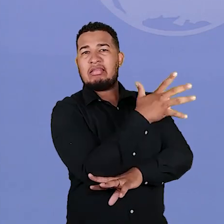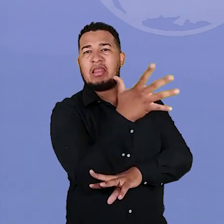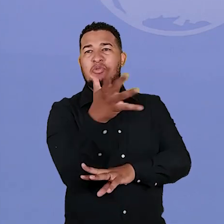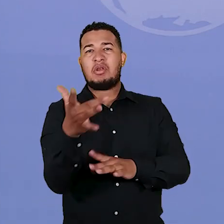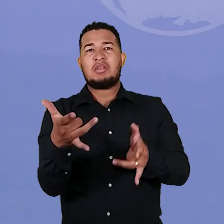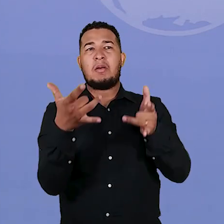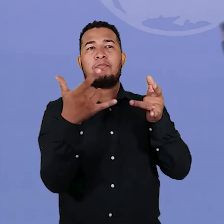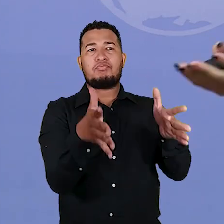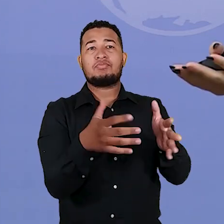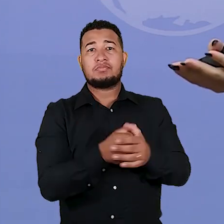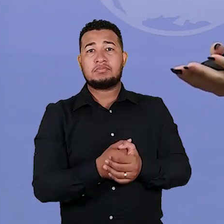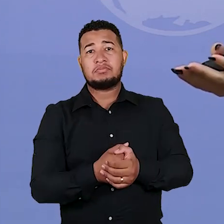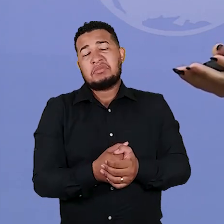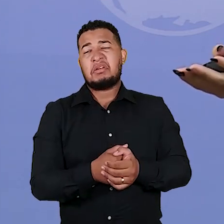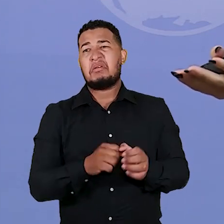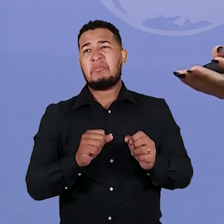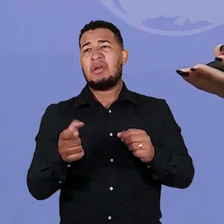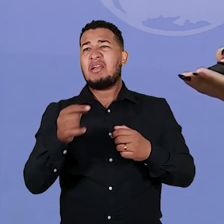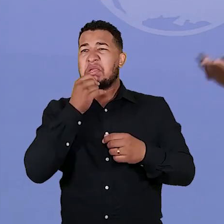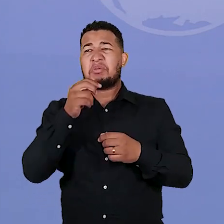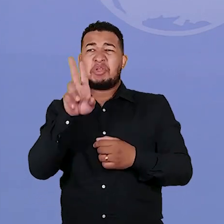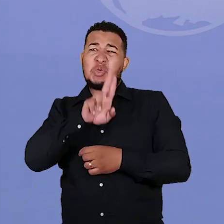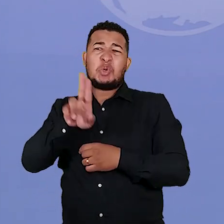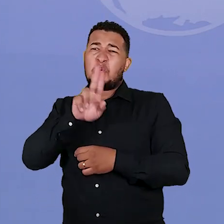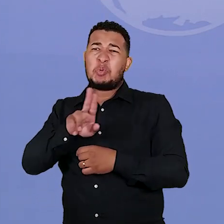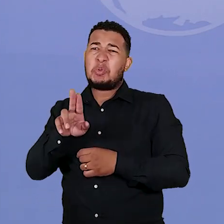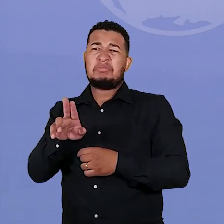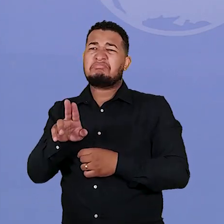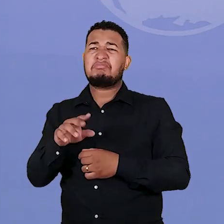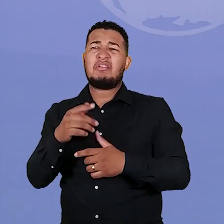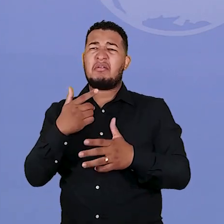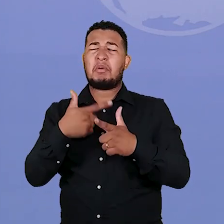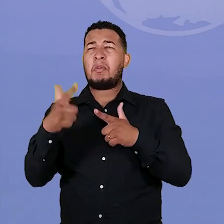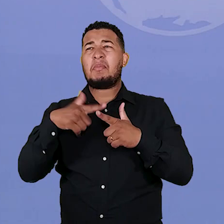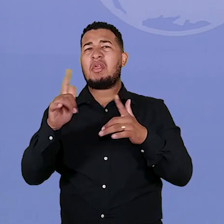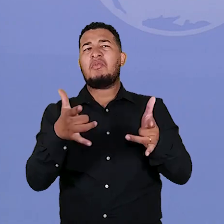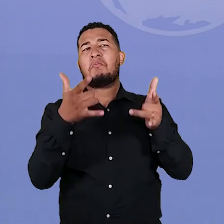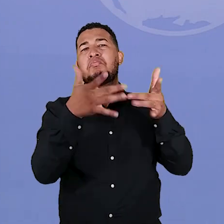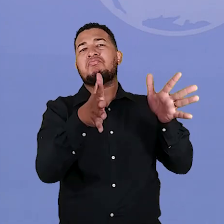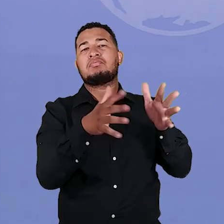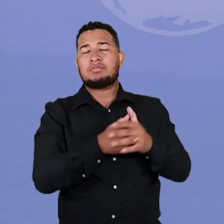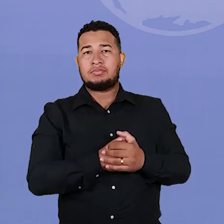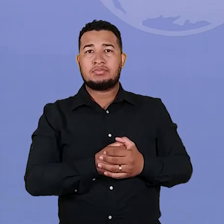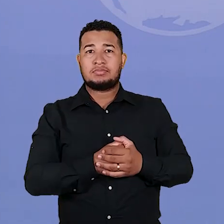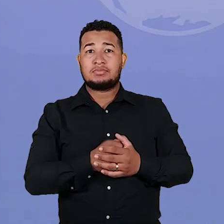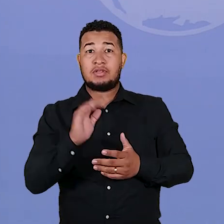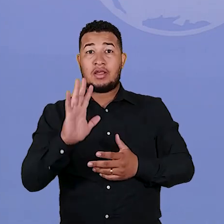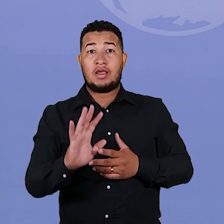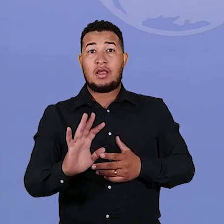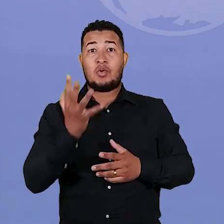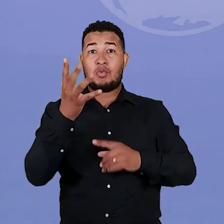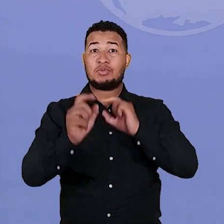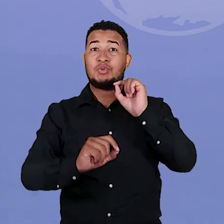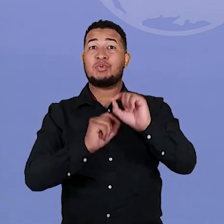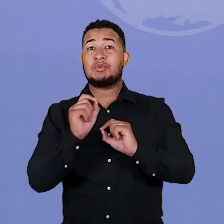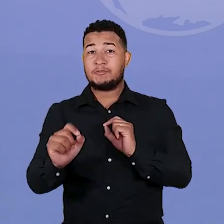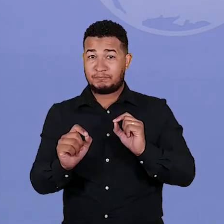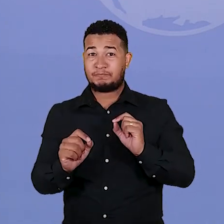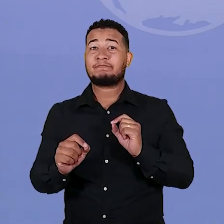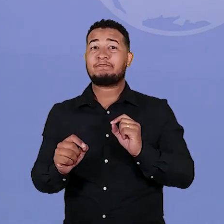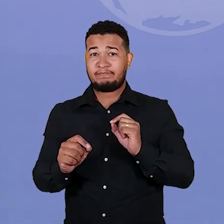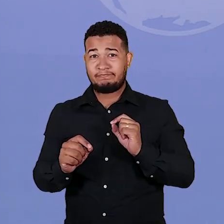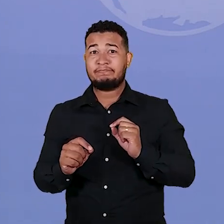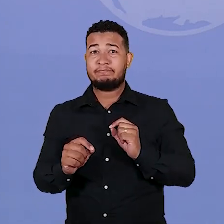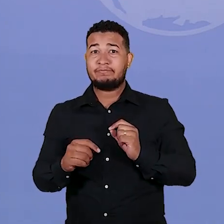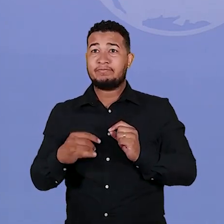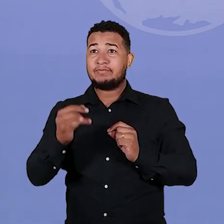de lançar no ambiente, tá? Então, deixaram eles, tá bom, a gente não vai usar mais eles, vamos deixar eles